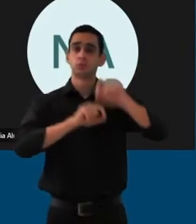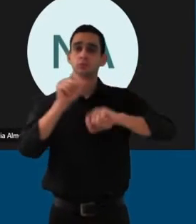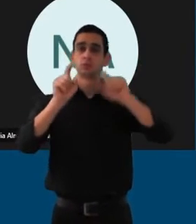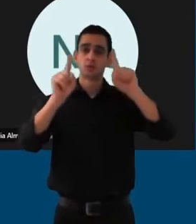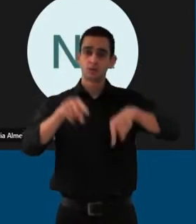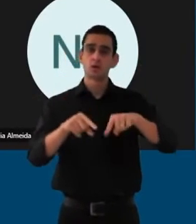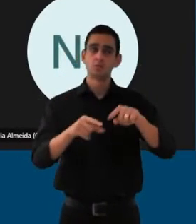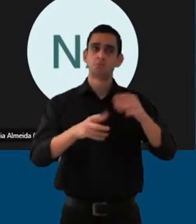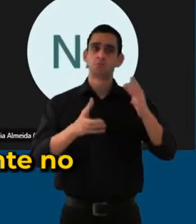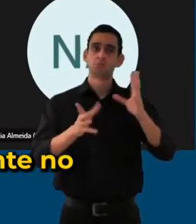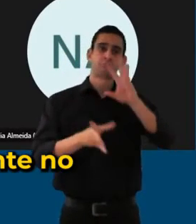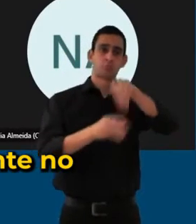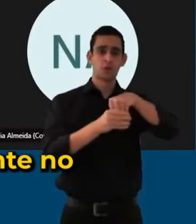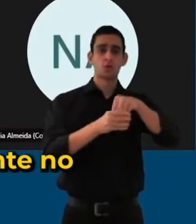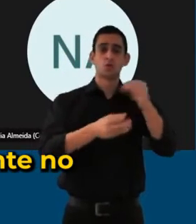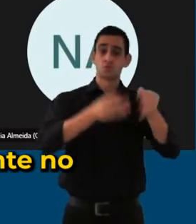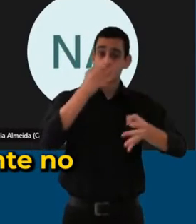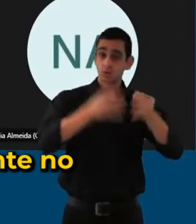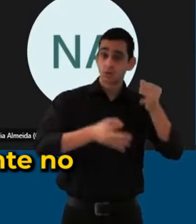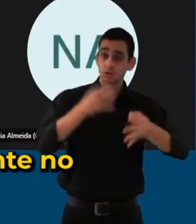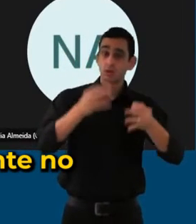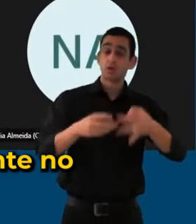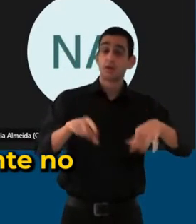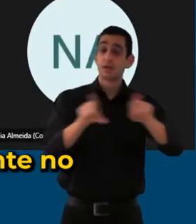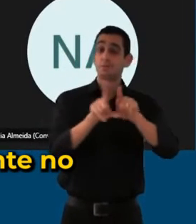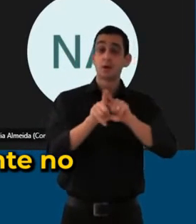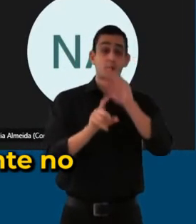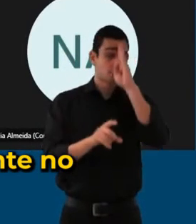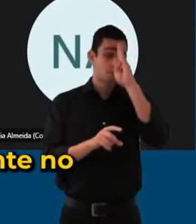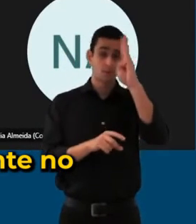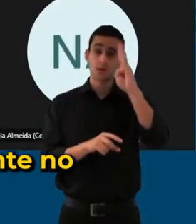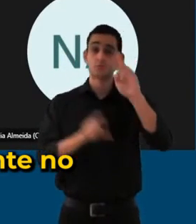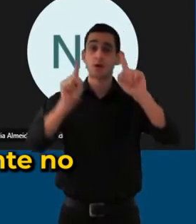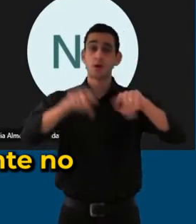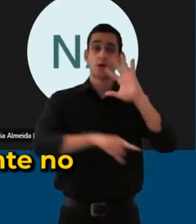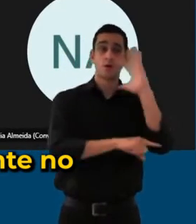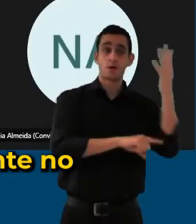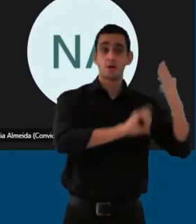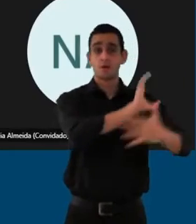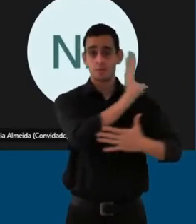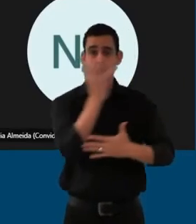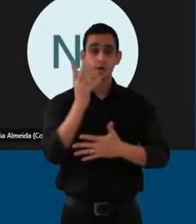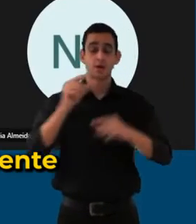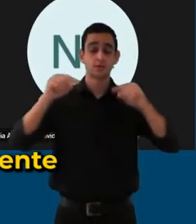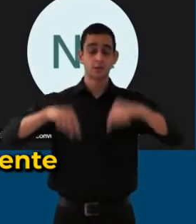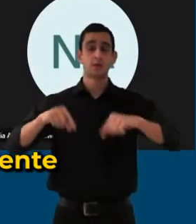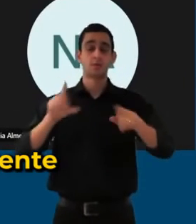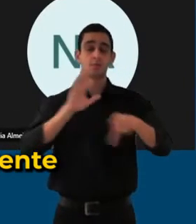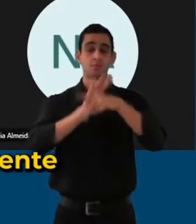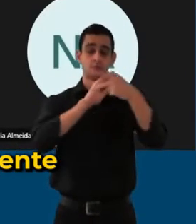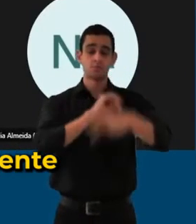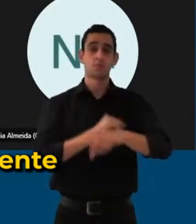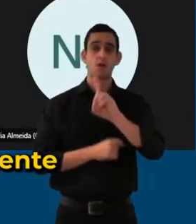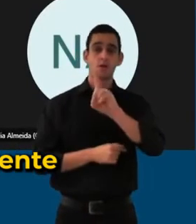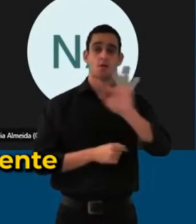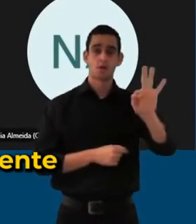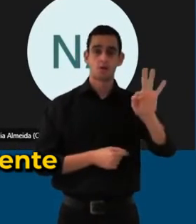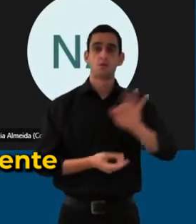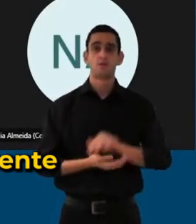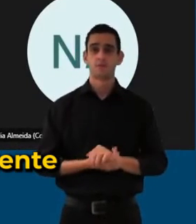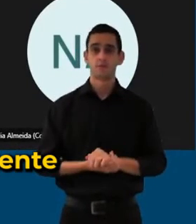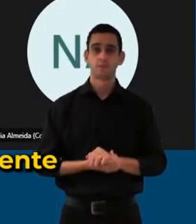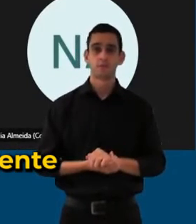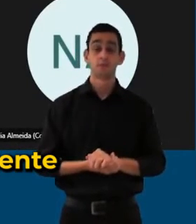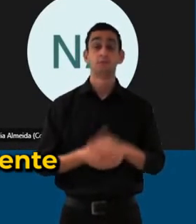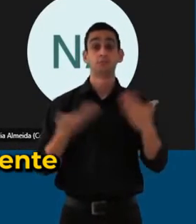prestação jurisdicional, né, mas também, principalmente, a qualidade do meio ambiente do Distrito Federal. Nesse sentido, é